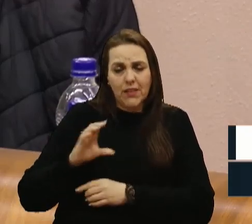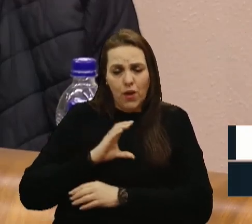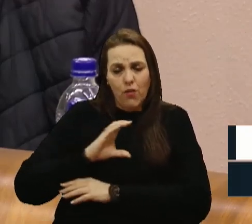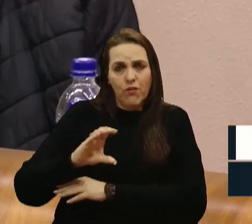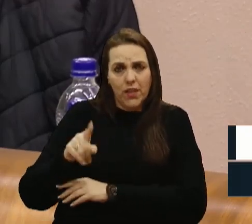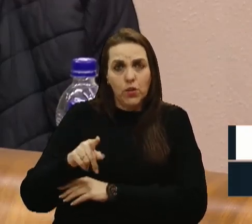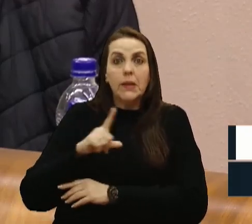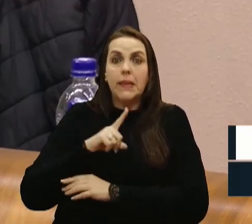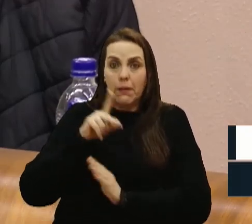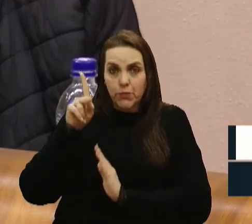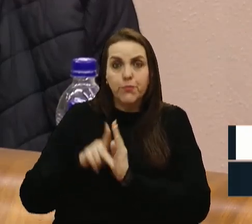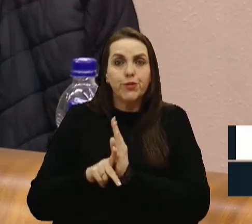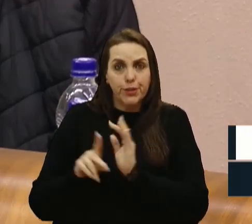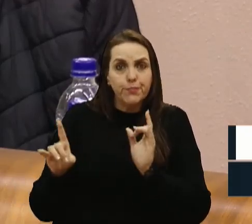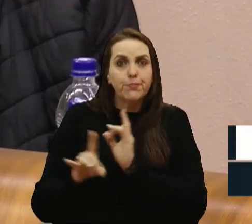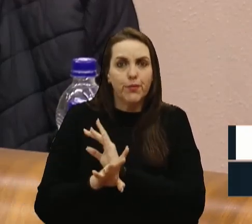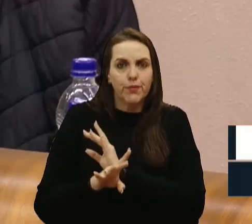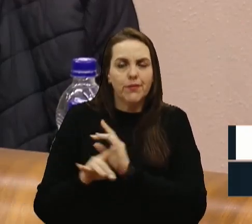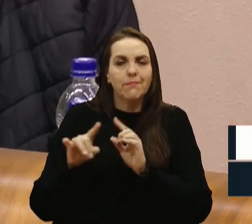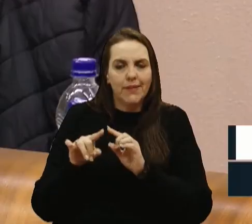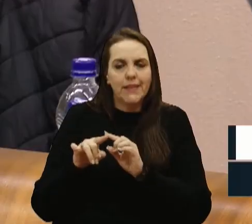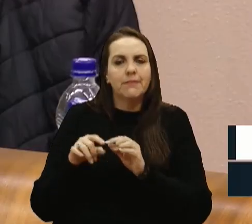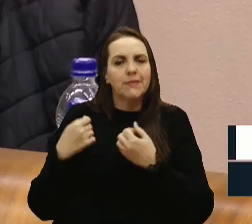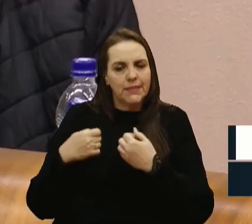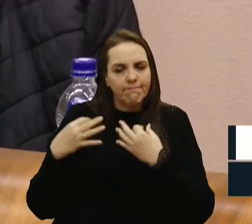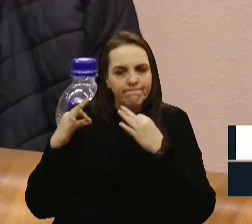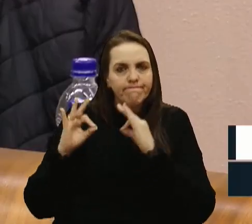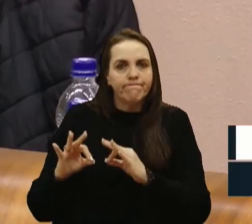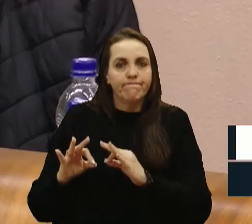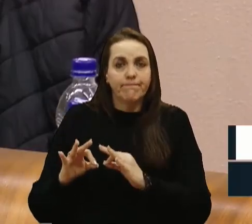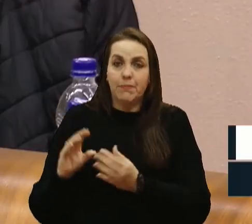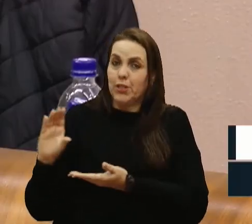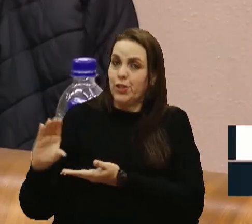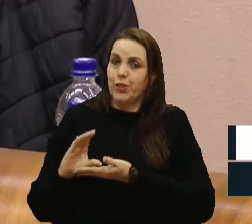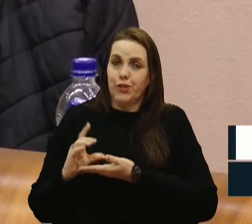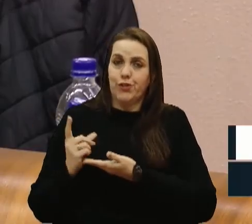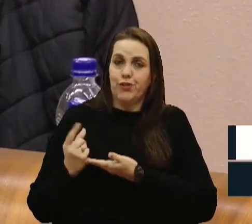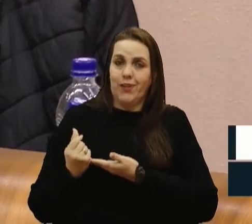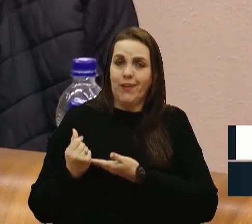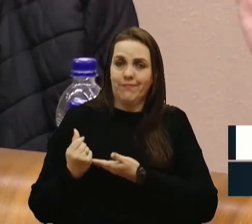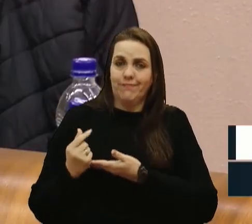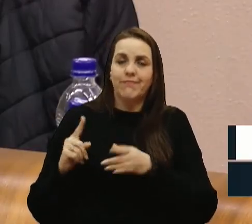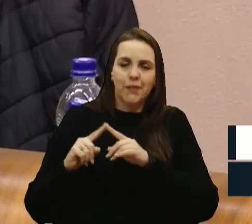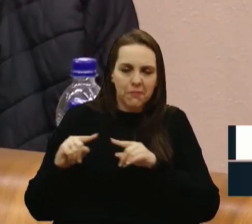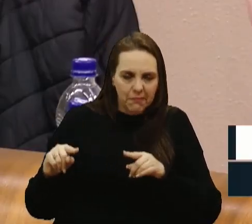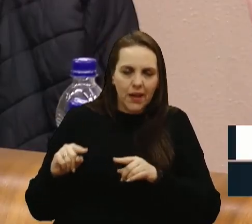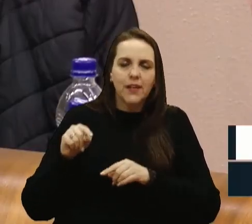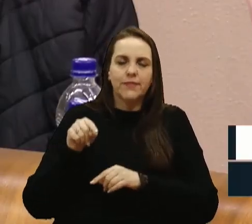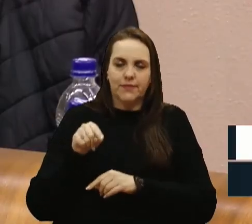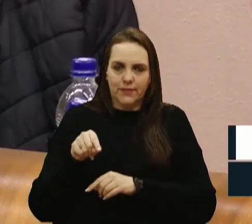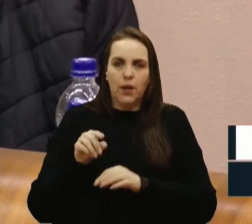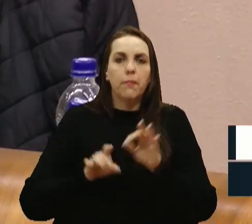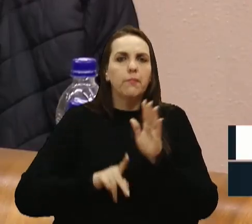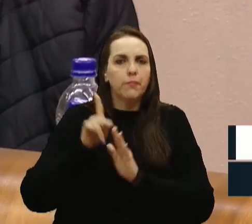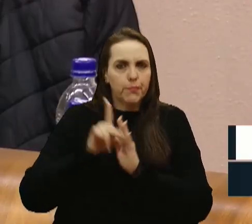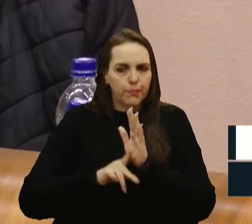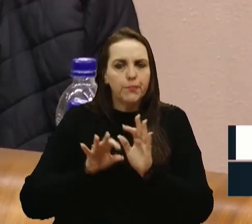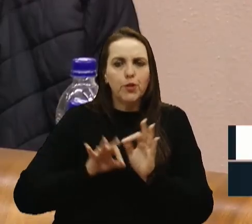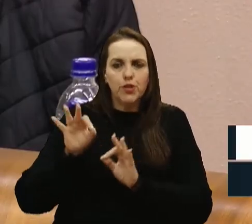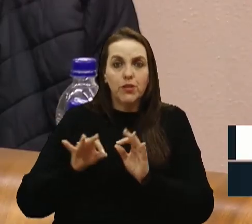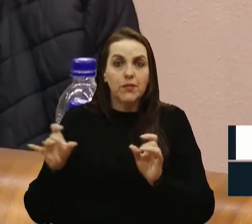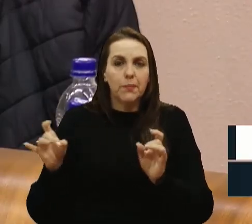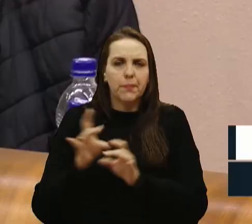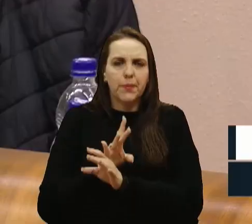projeto feito, só tem que implantar ele, e para implementar tem que ter recurso. Mas o projeto já está